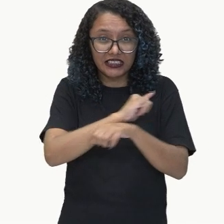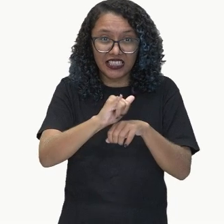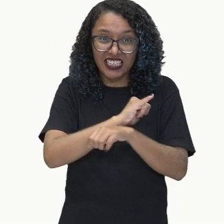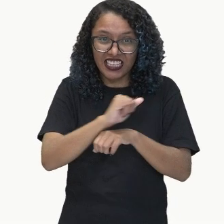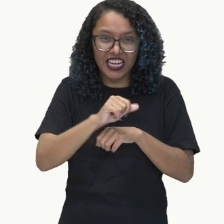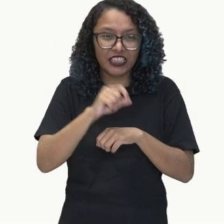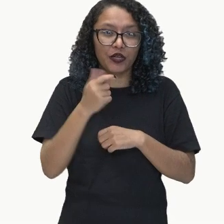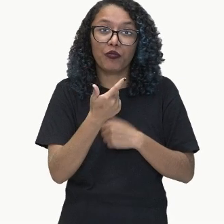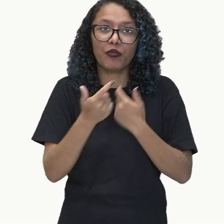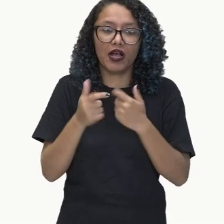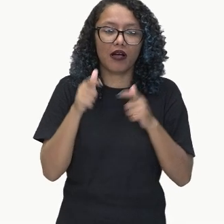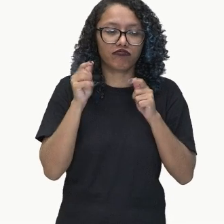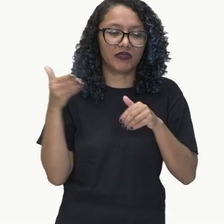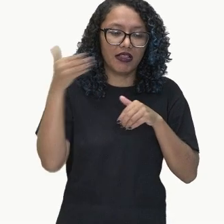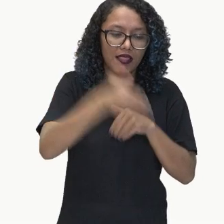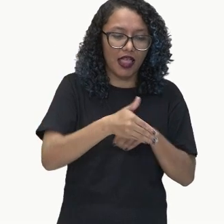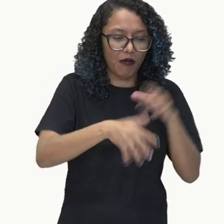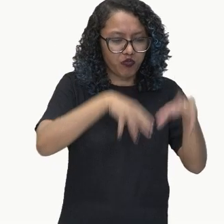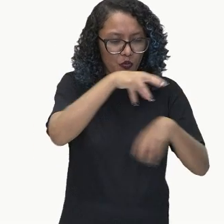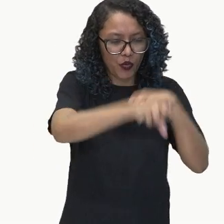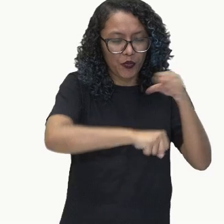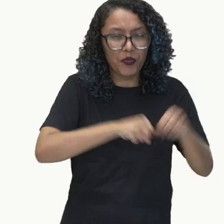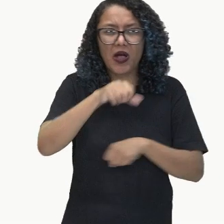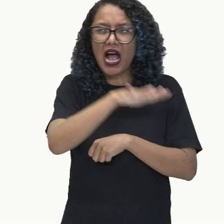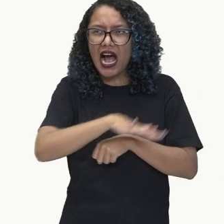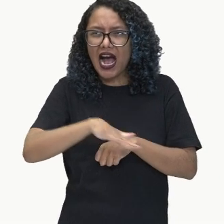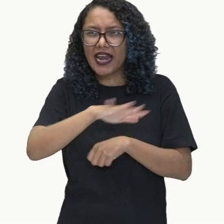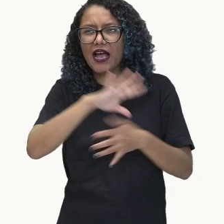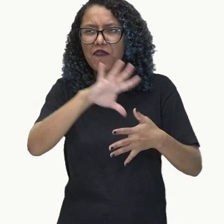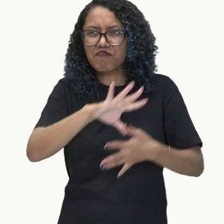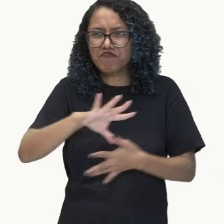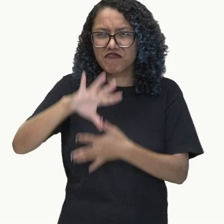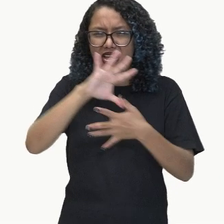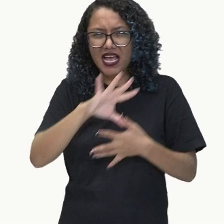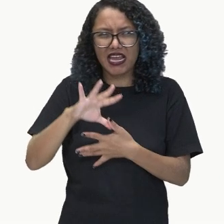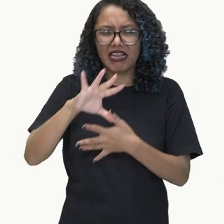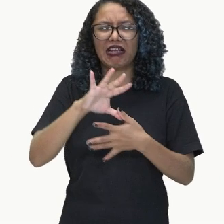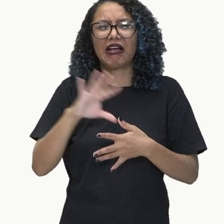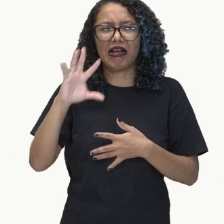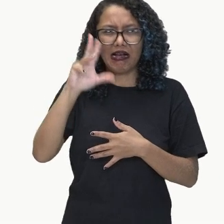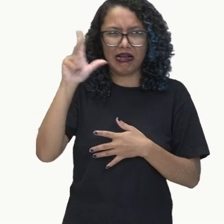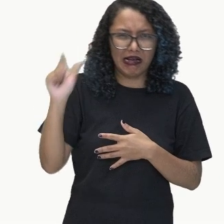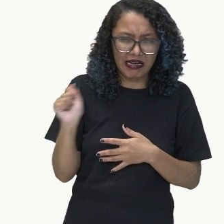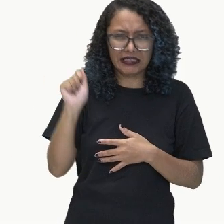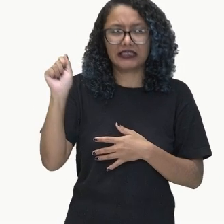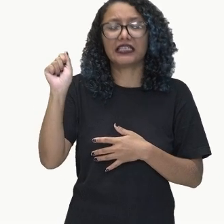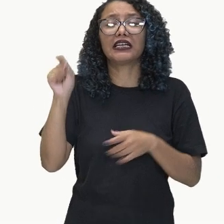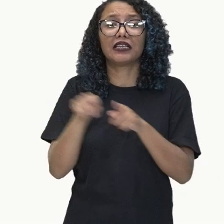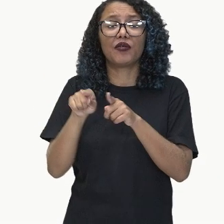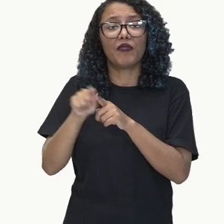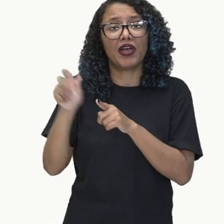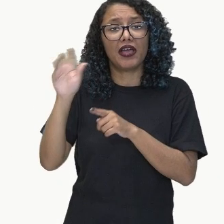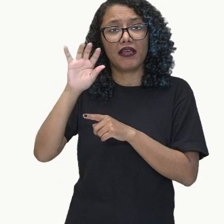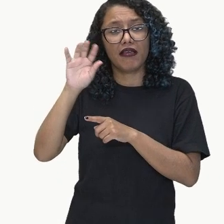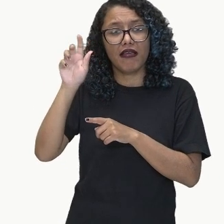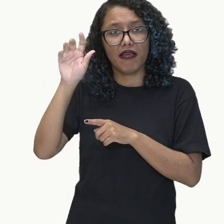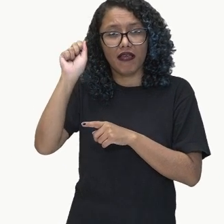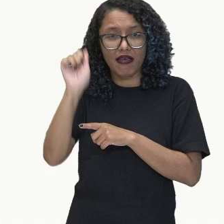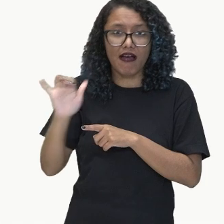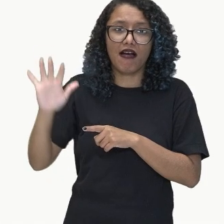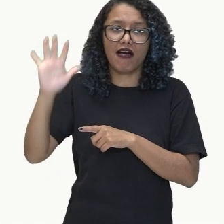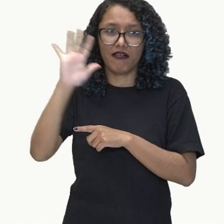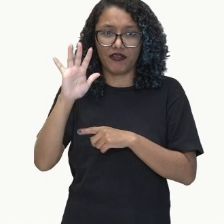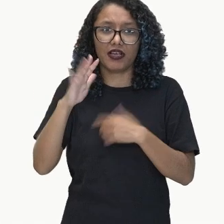na África e na Ásia. E um sistema de plantation foi o principal difusor, não, é colocado em prática mesmo, a